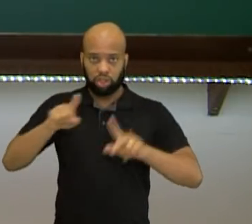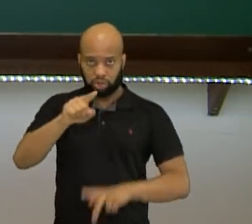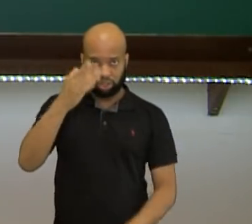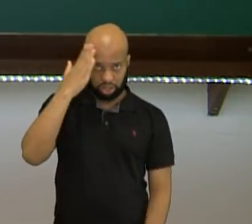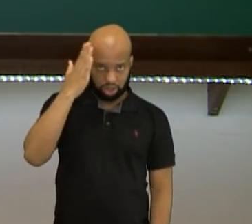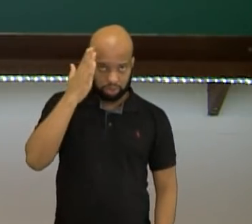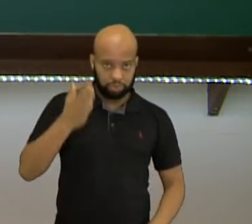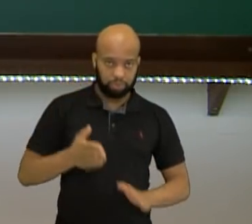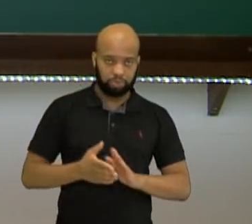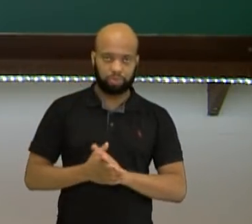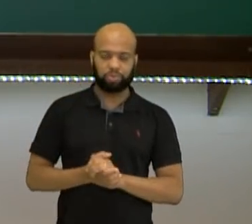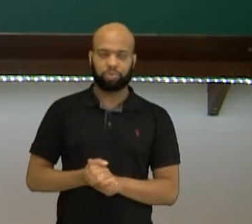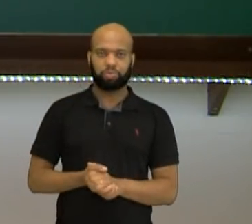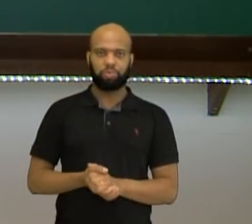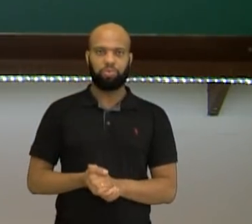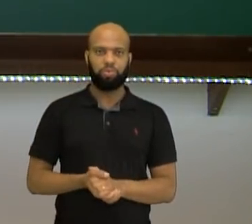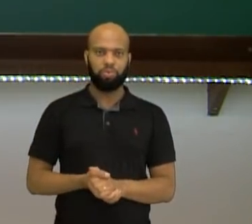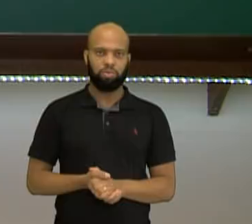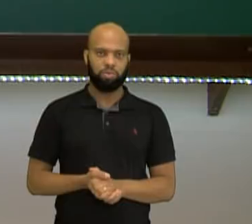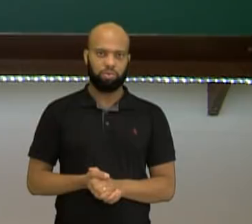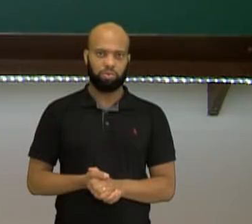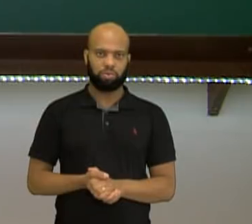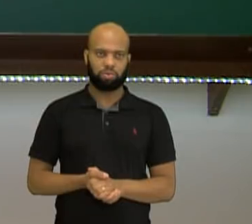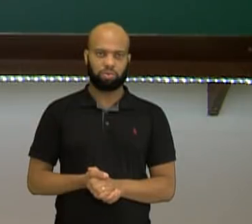a porcentagem. Então confere lá comigo.